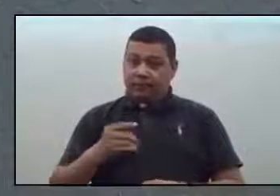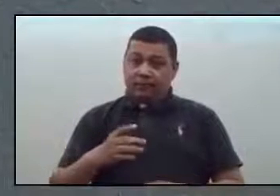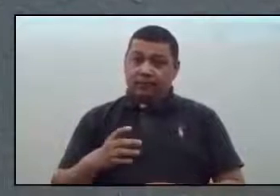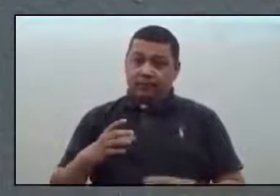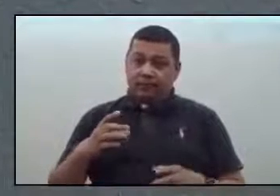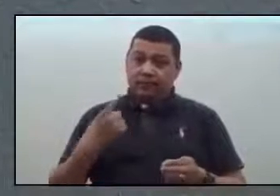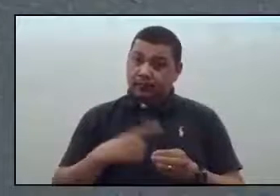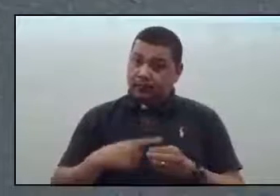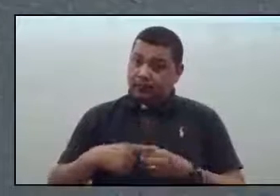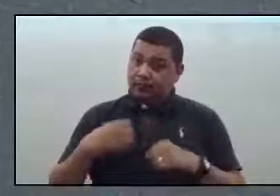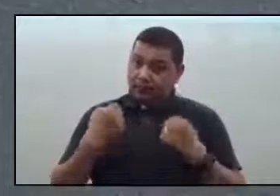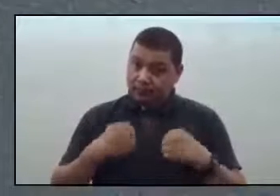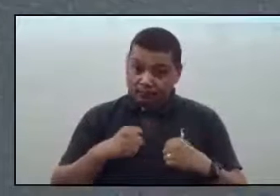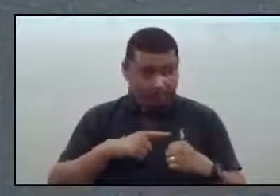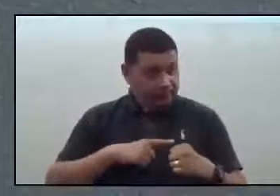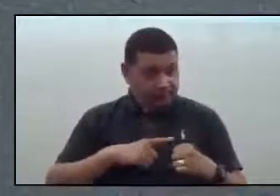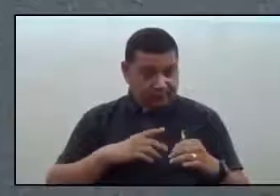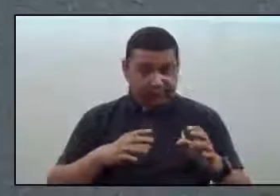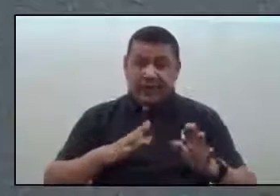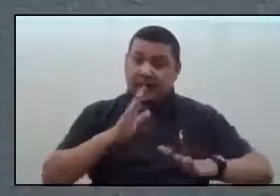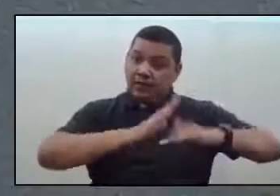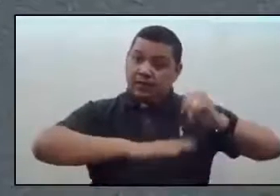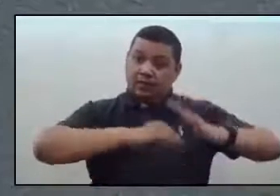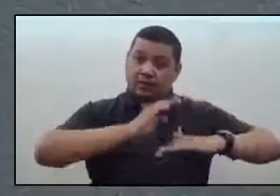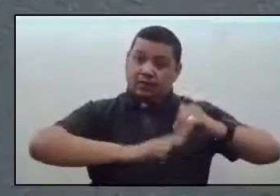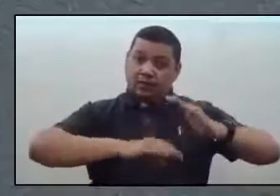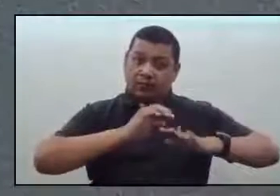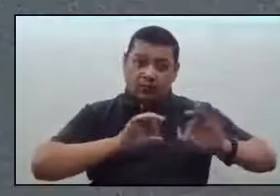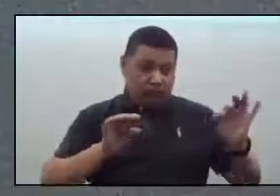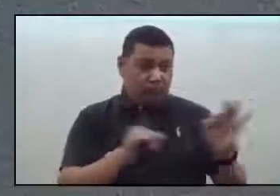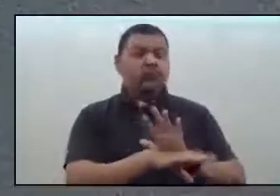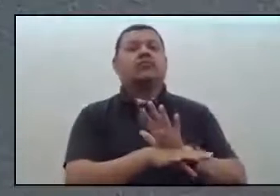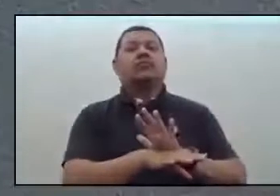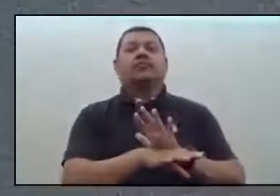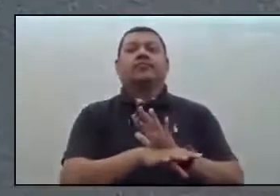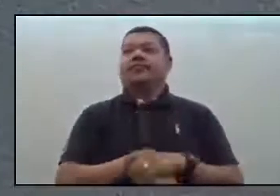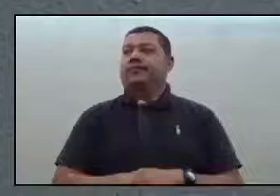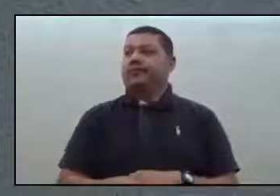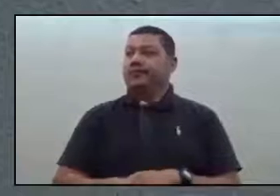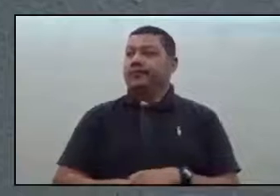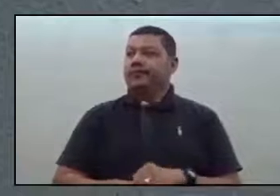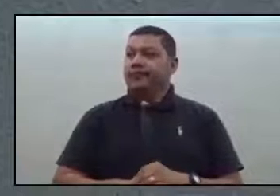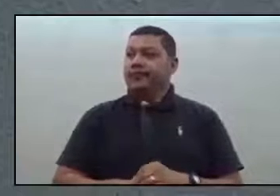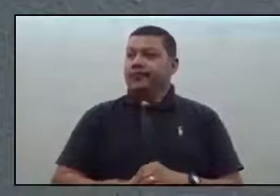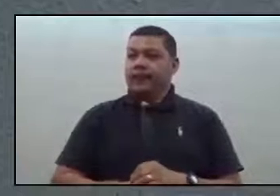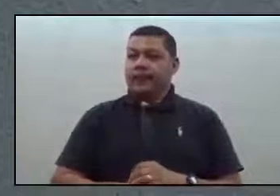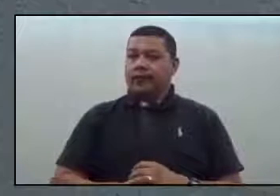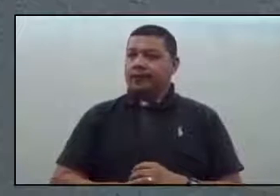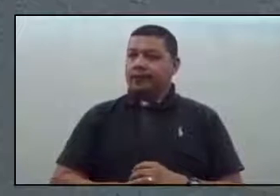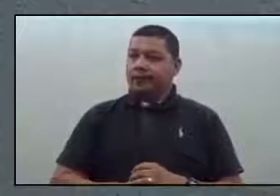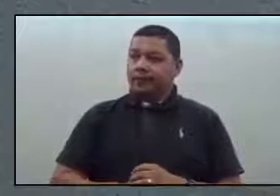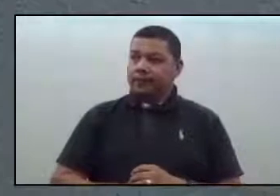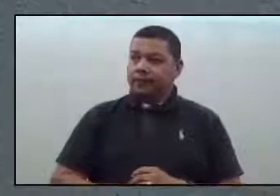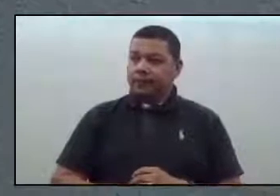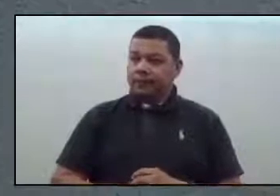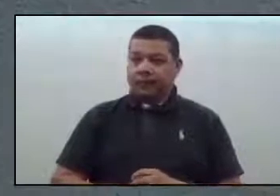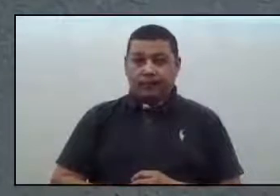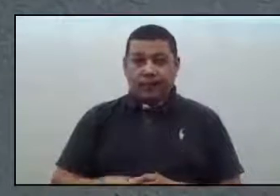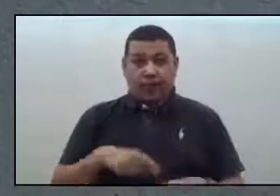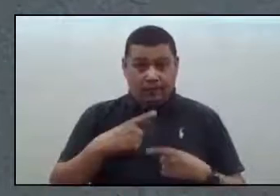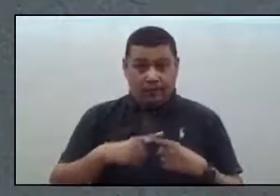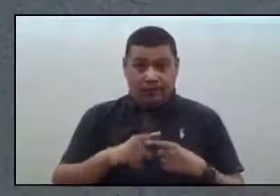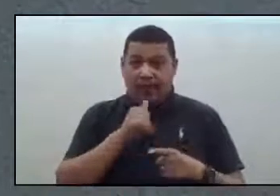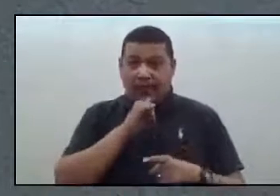precisa se preparar para receber o turista. É um segmento que nós temos que voltar os olhos, porque pós-pandemia